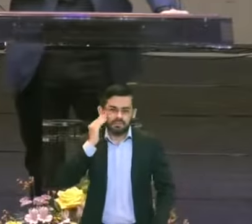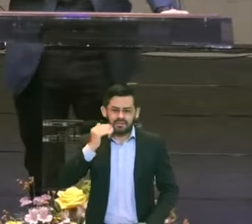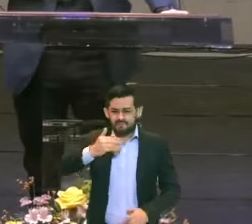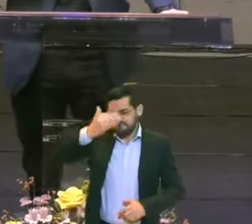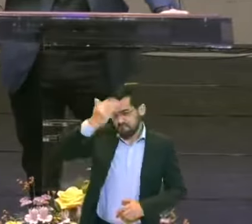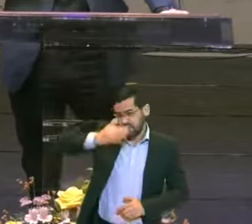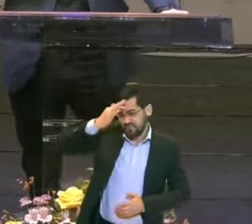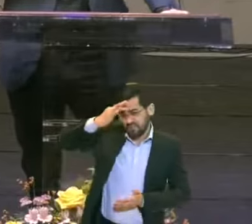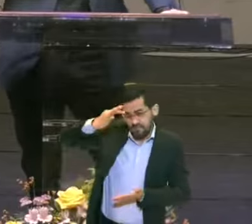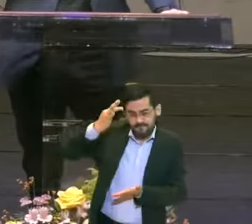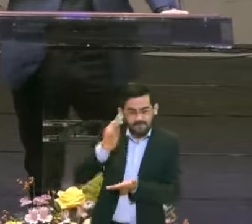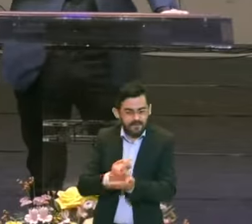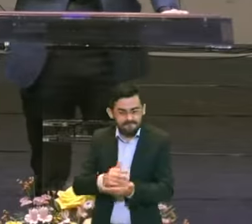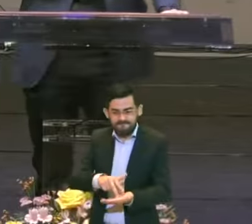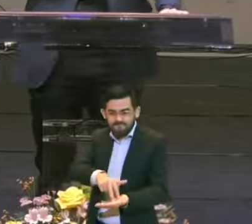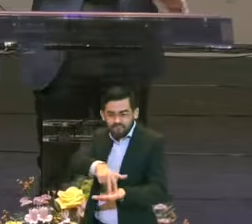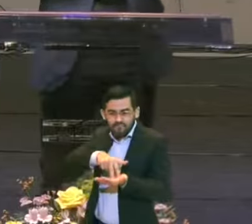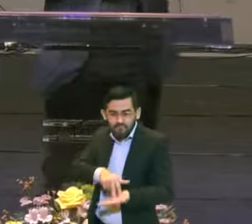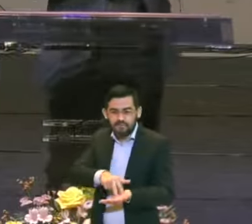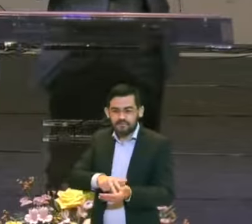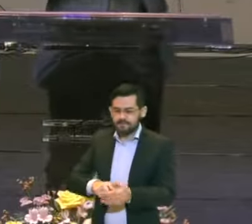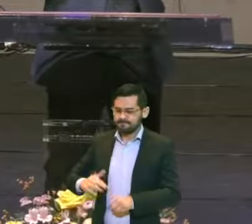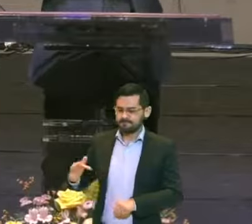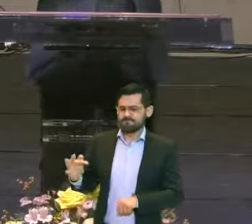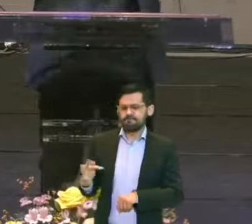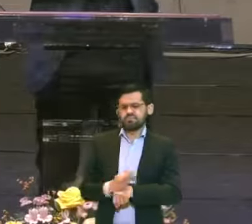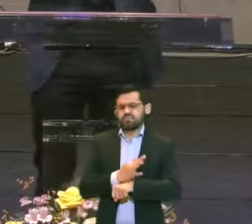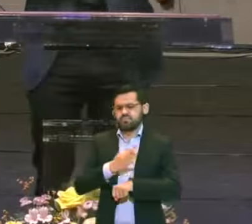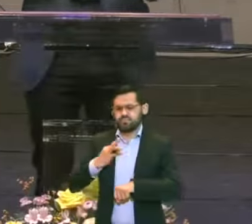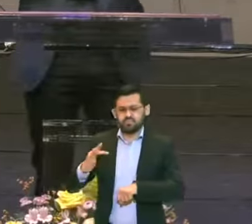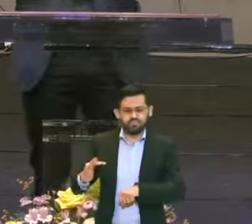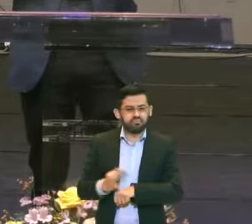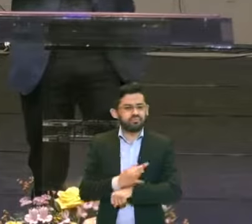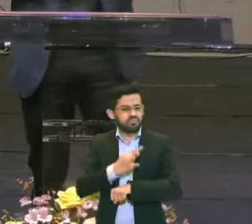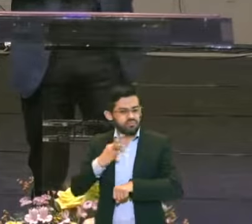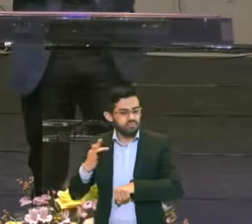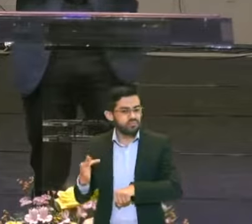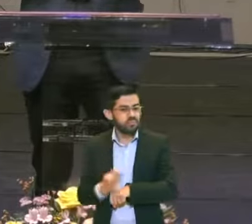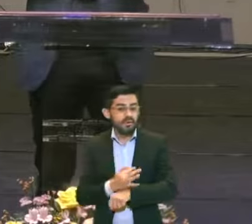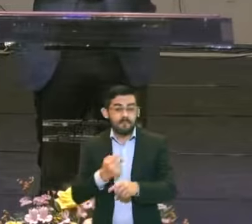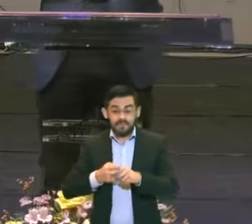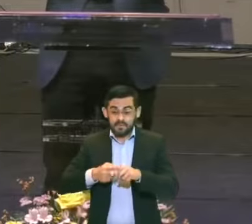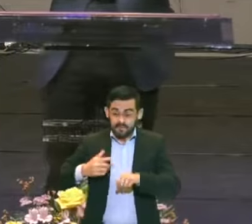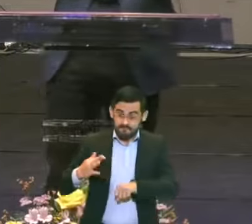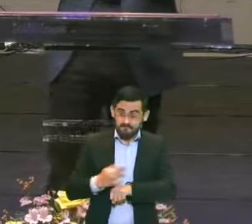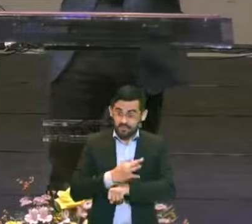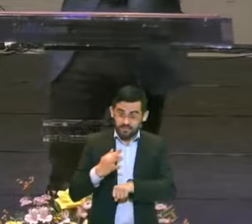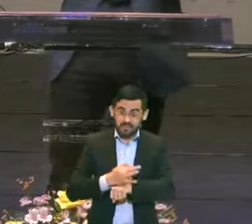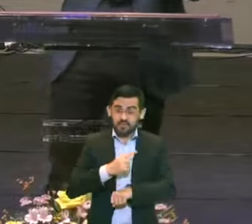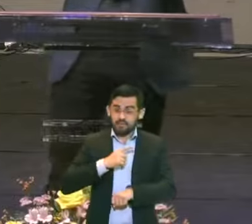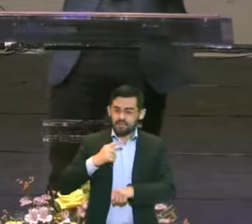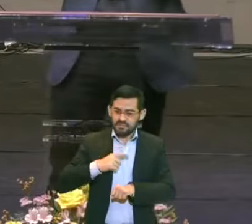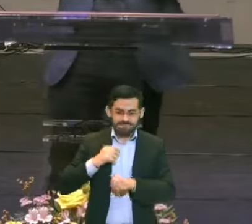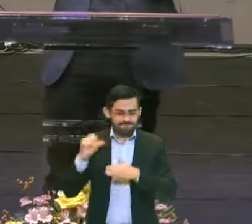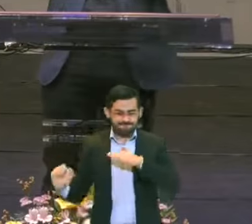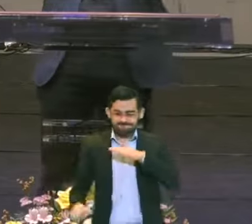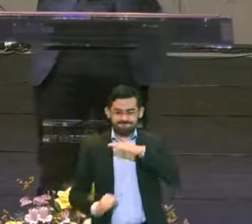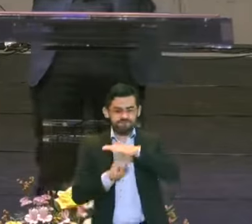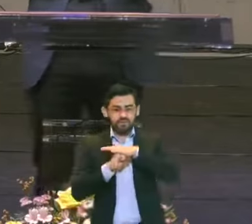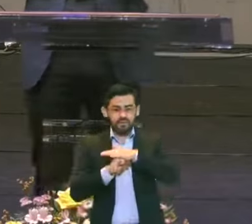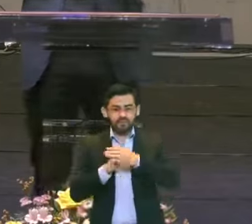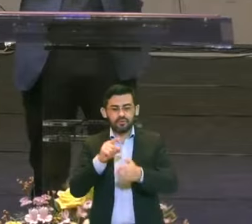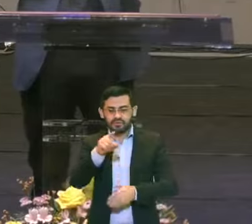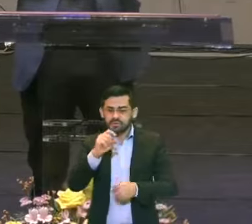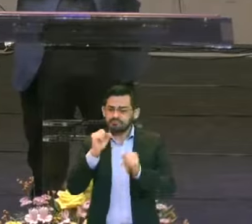fé, uma vez confirmada, produz perseverança. Ora, a perseverança deve ter ação completa, para